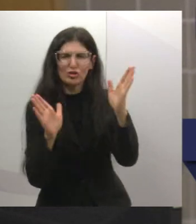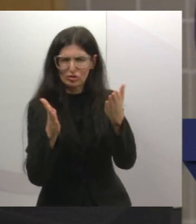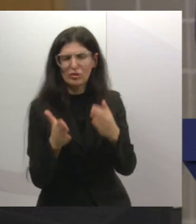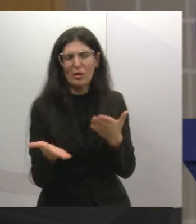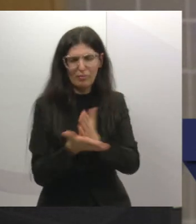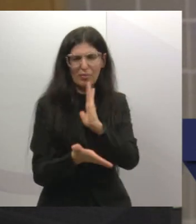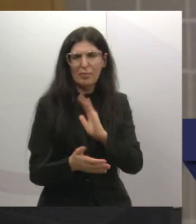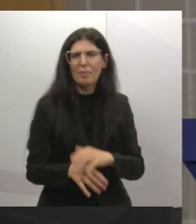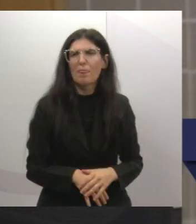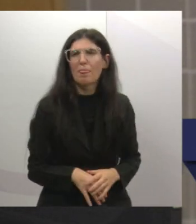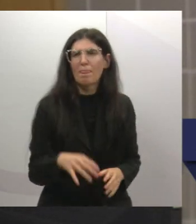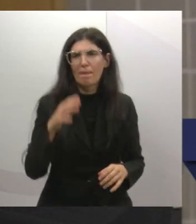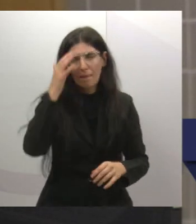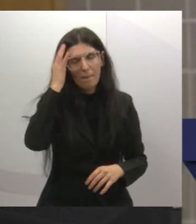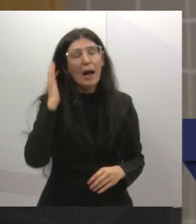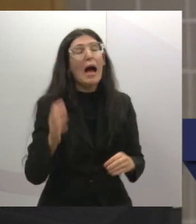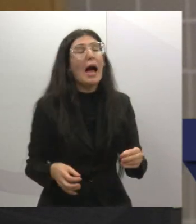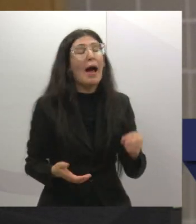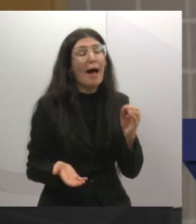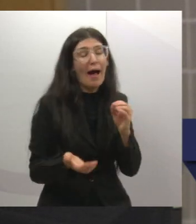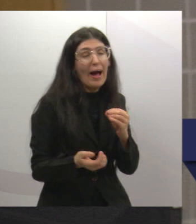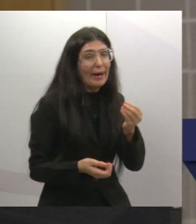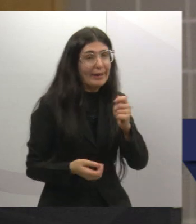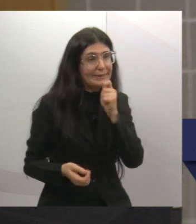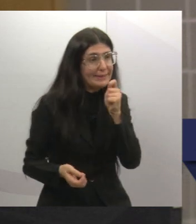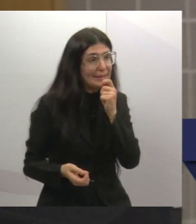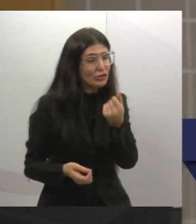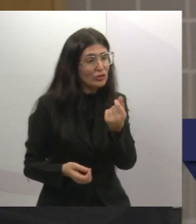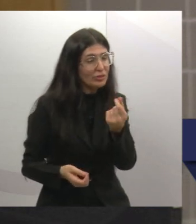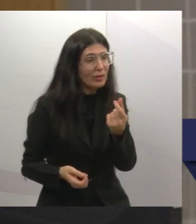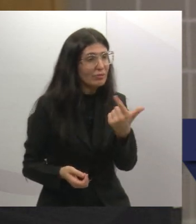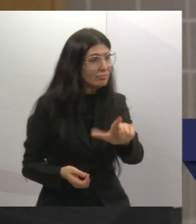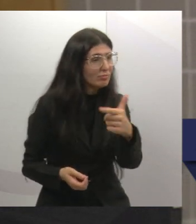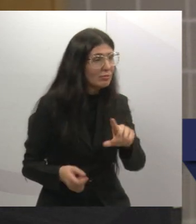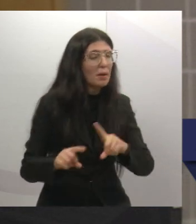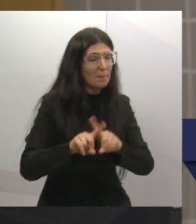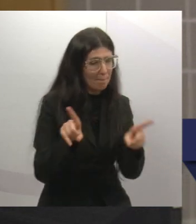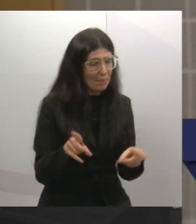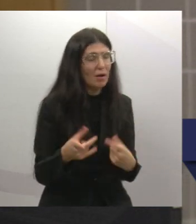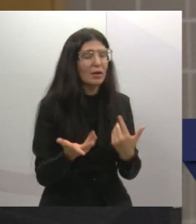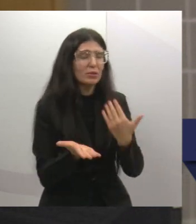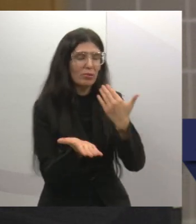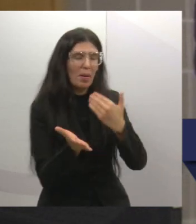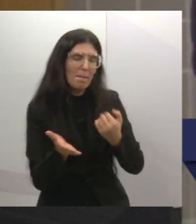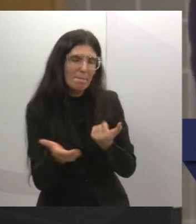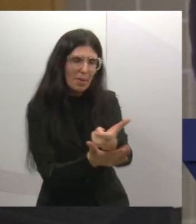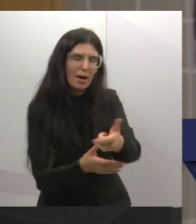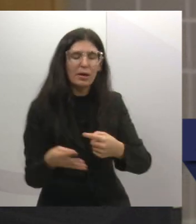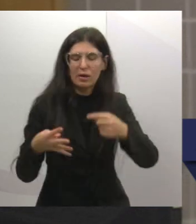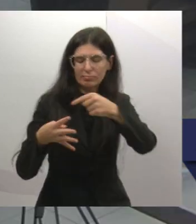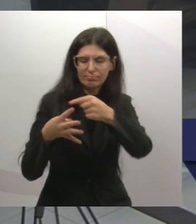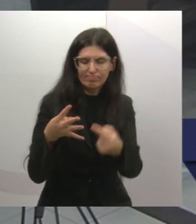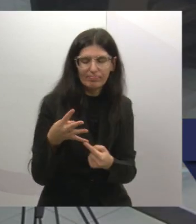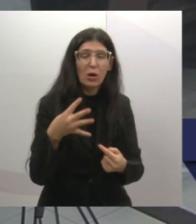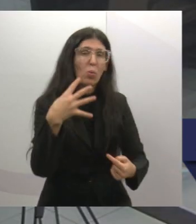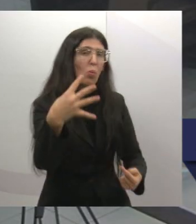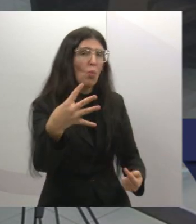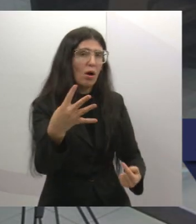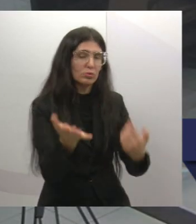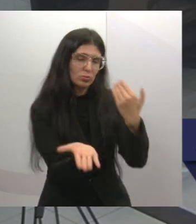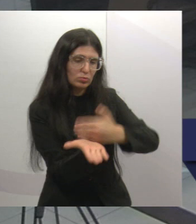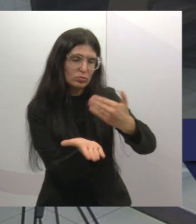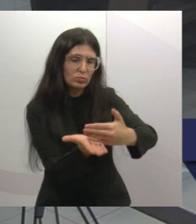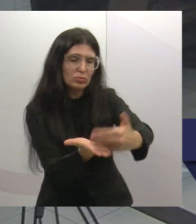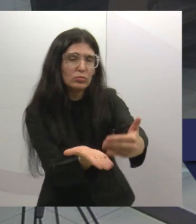na promessa de 4 parcelas. Não sei se eu respondi a sua pergunta. Sim, sim. A gente tivemos no ano passado, se não me